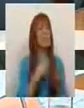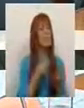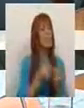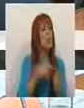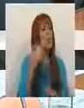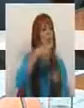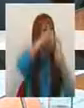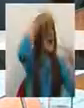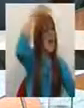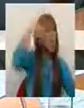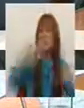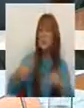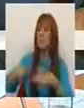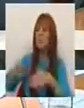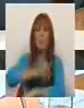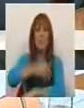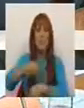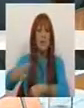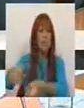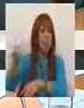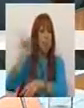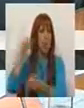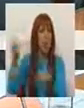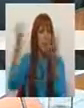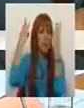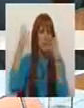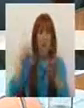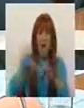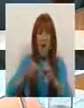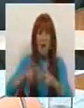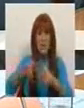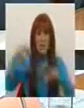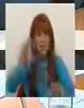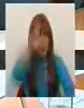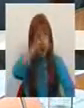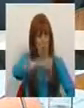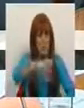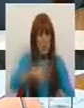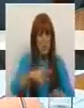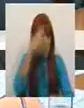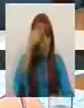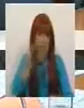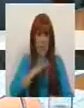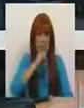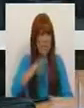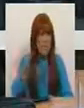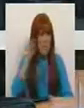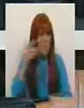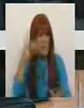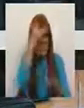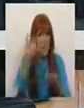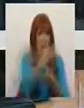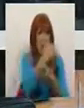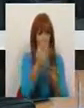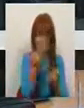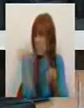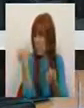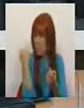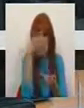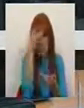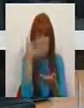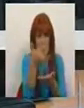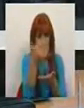presidentes de Câmara e o resto do poder local não ser ouvido. A Assembleia Municipal de Lisboa presumo que ainda nem foi ouvida, ou muito recentemente